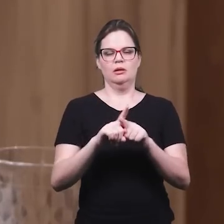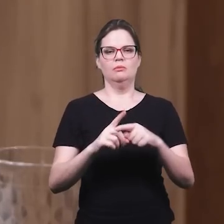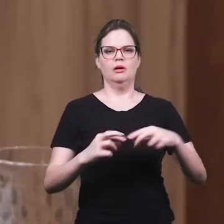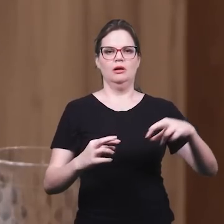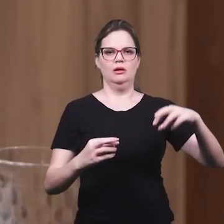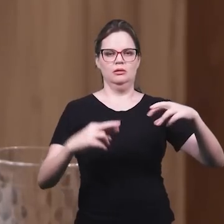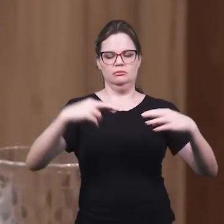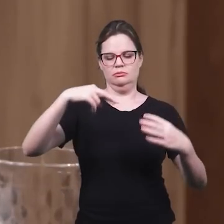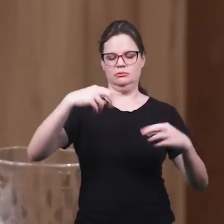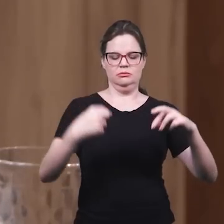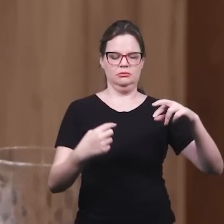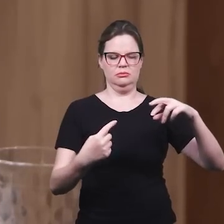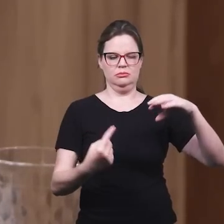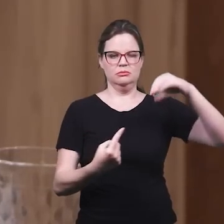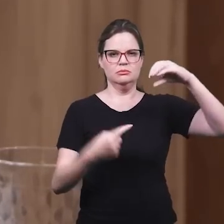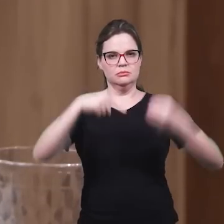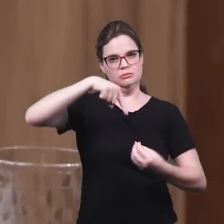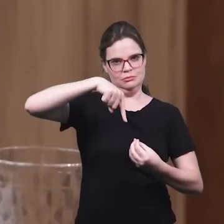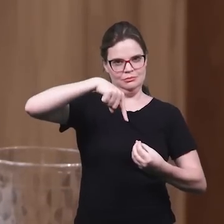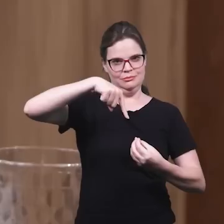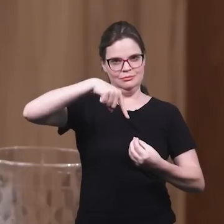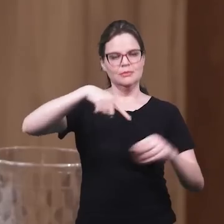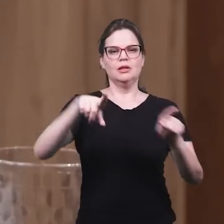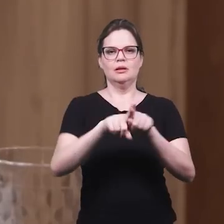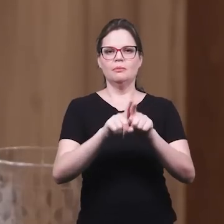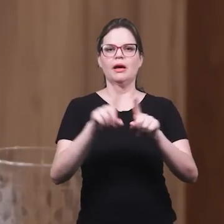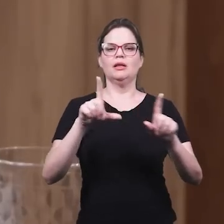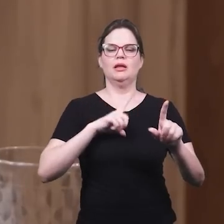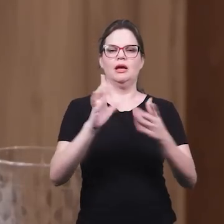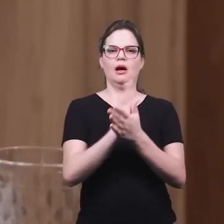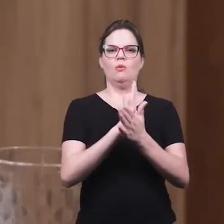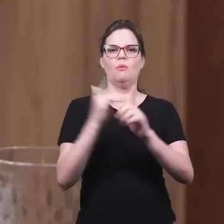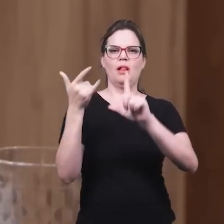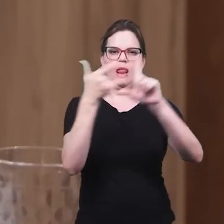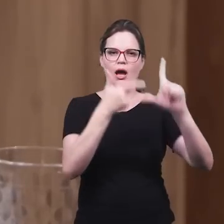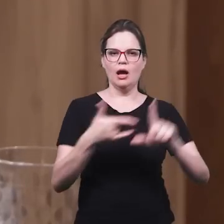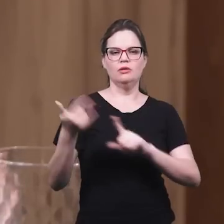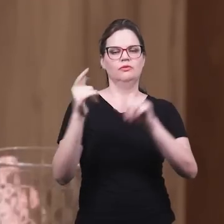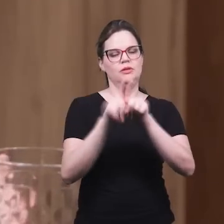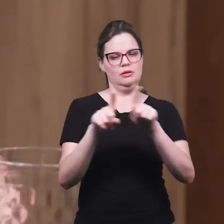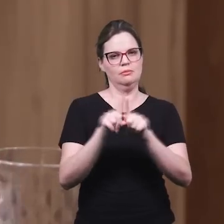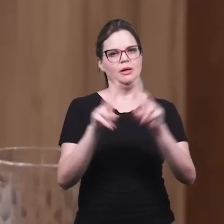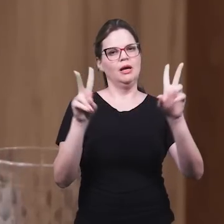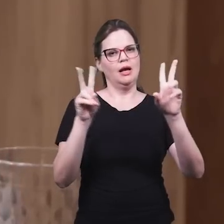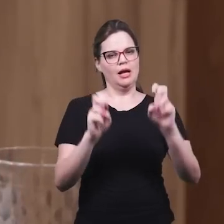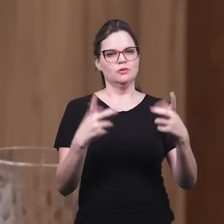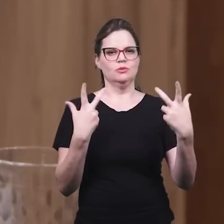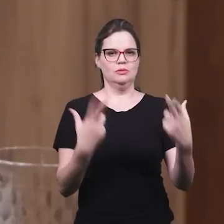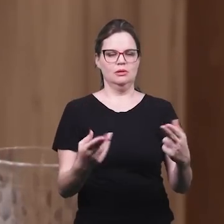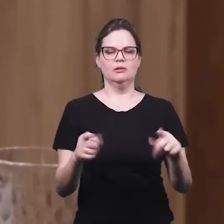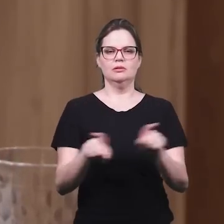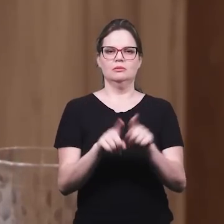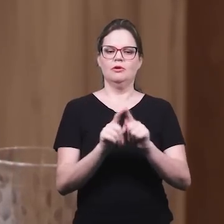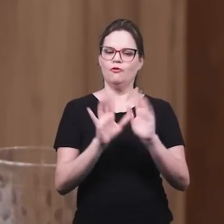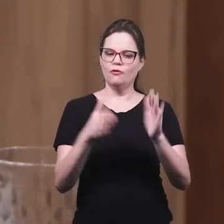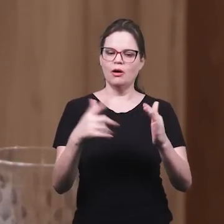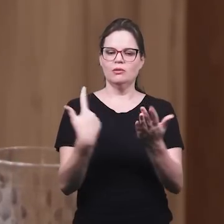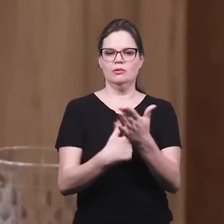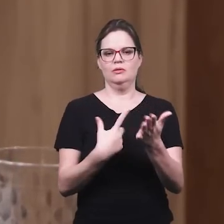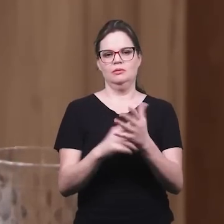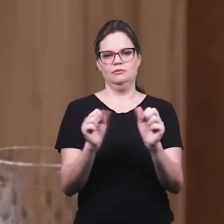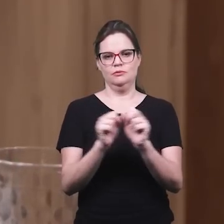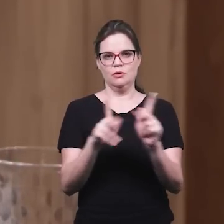Nós temos apresentado uma programação, algumas lives também temos feito relacionadas a este assunto e também ao livro de Apocalipse, que